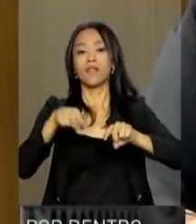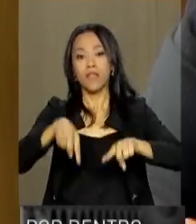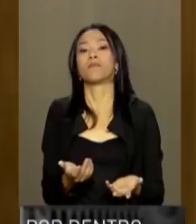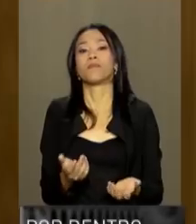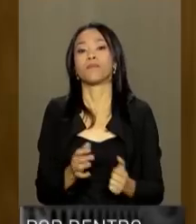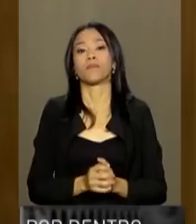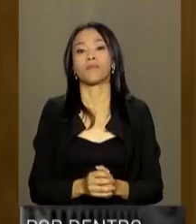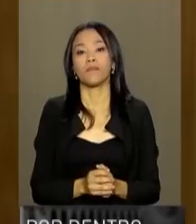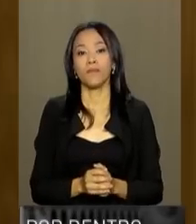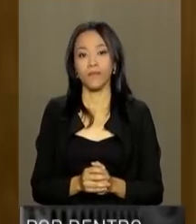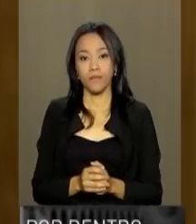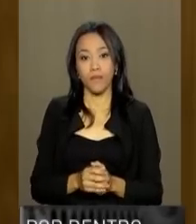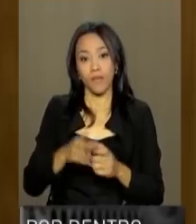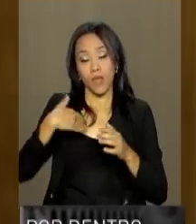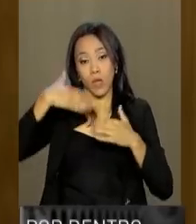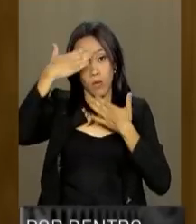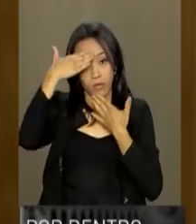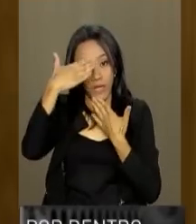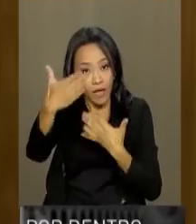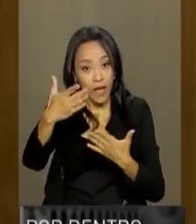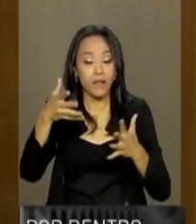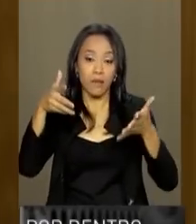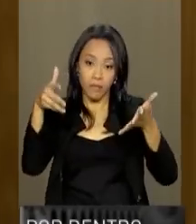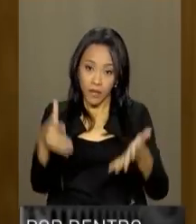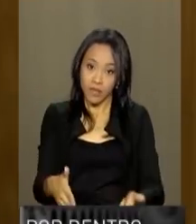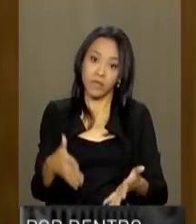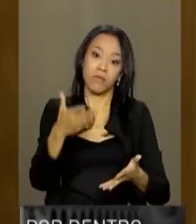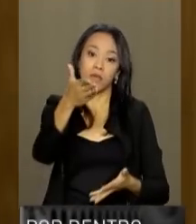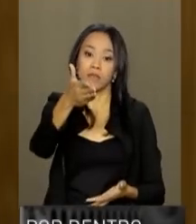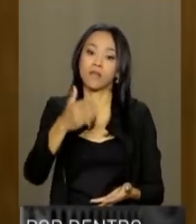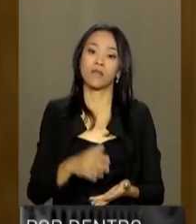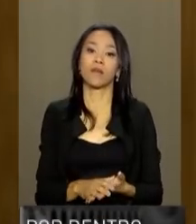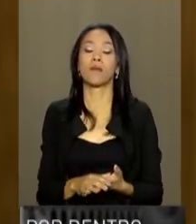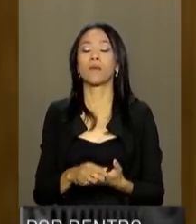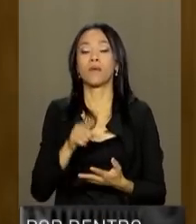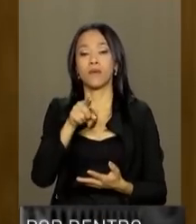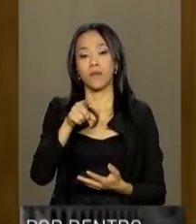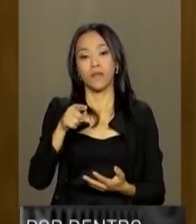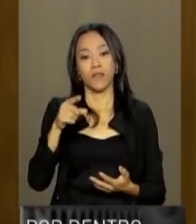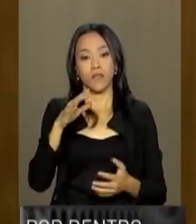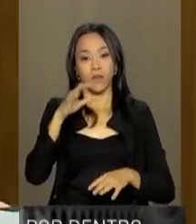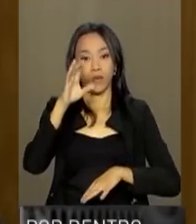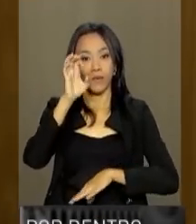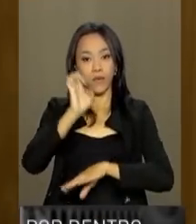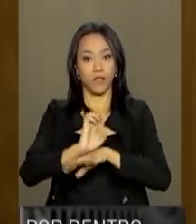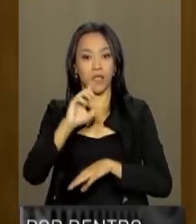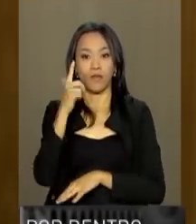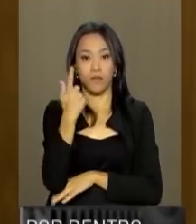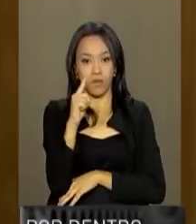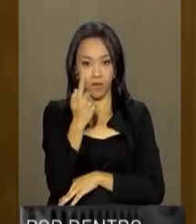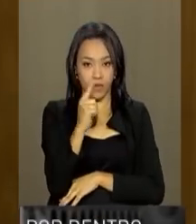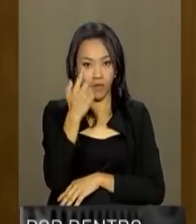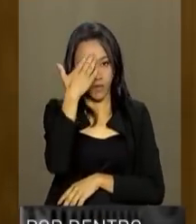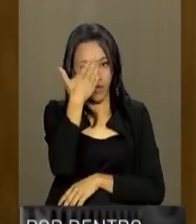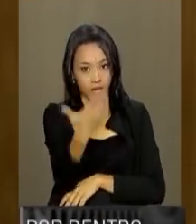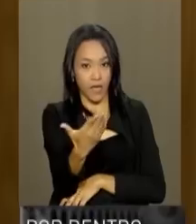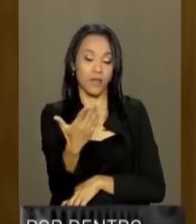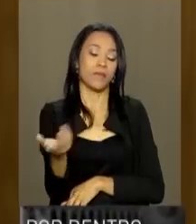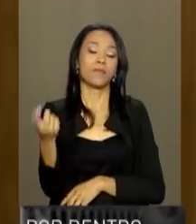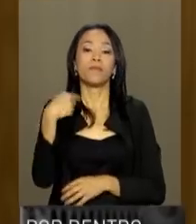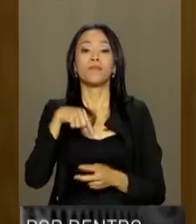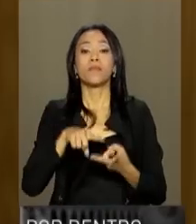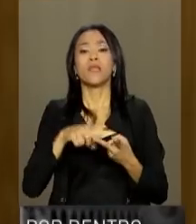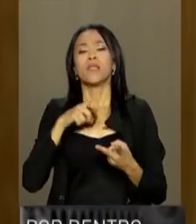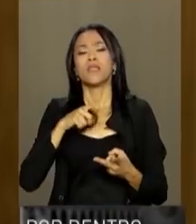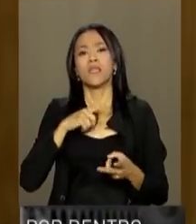delas muito obrigado então a participação do roubo em salomão da rádio 730 m de goiânia goiás obrigado então pela sua participação ministro a gente